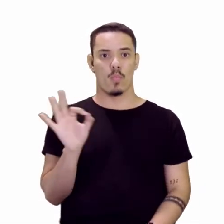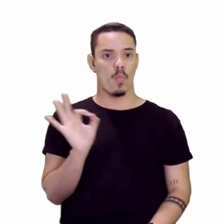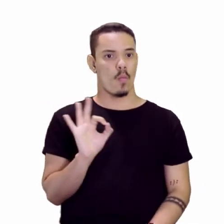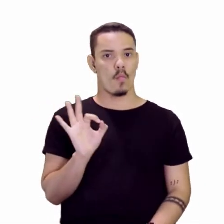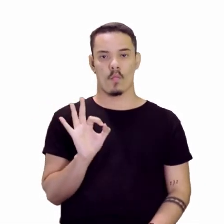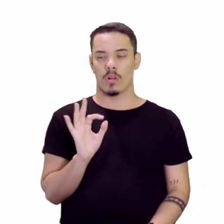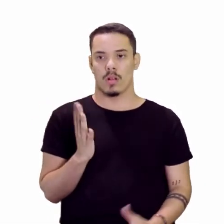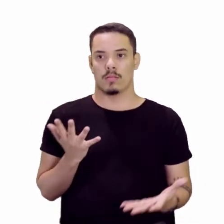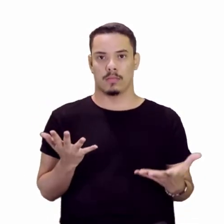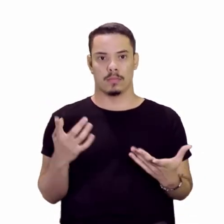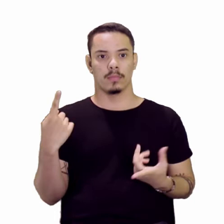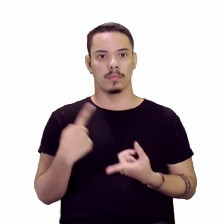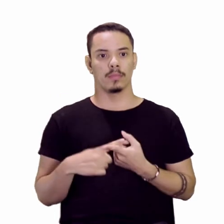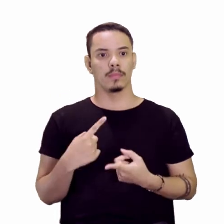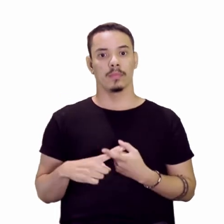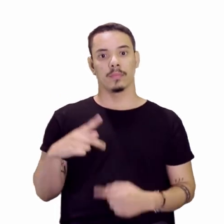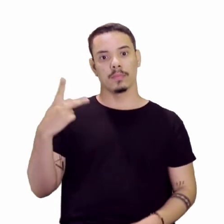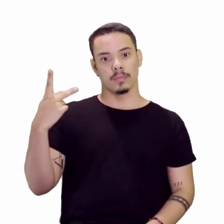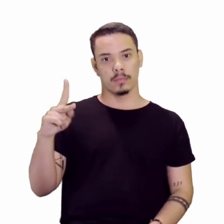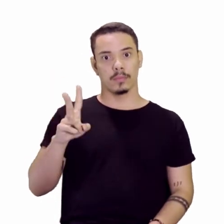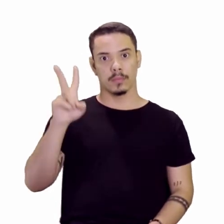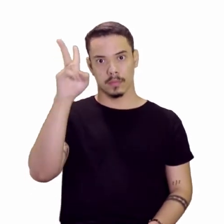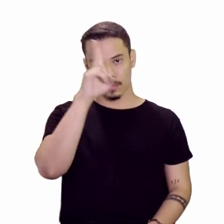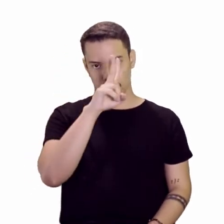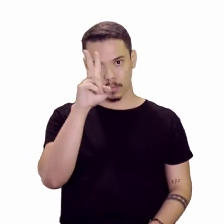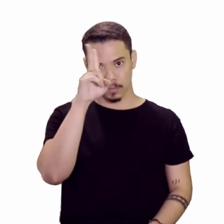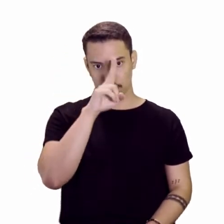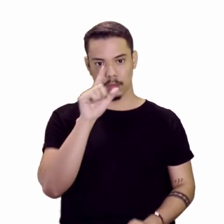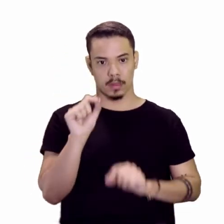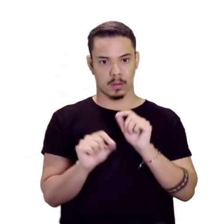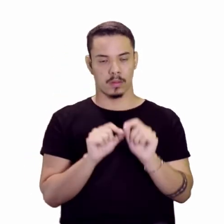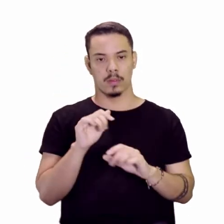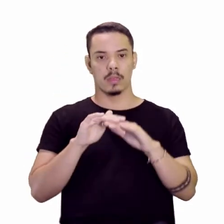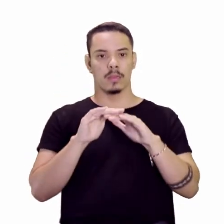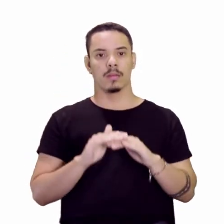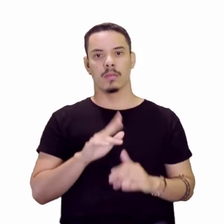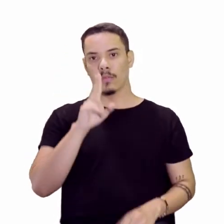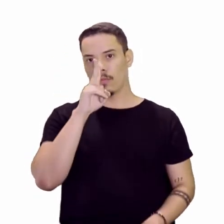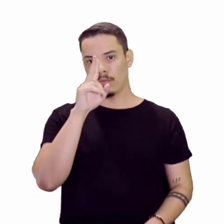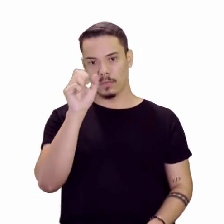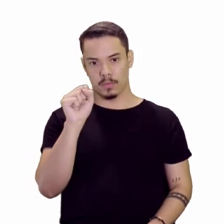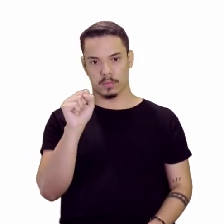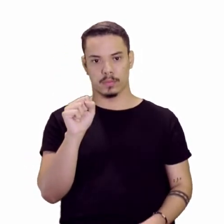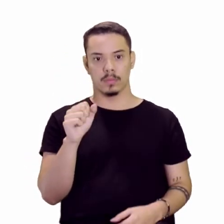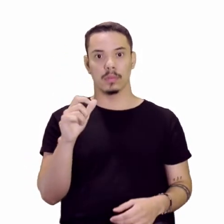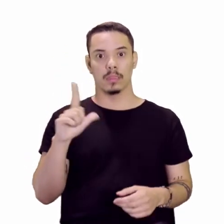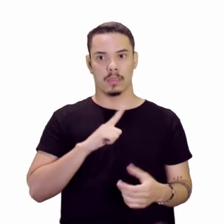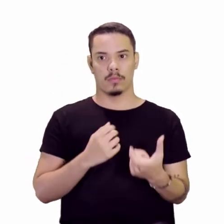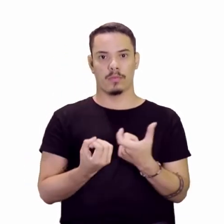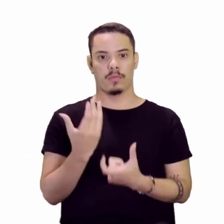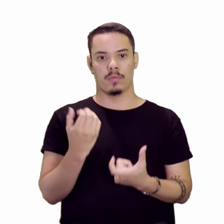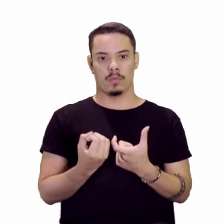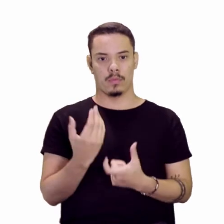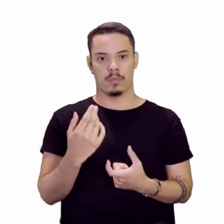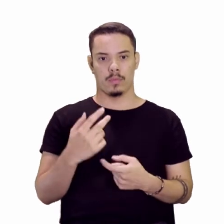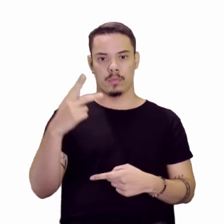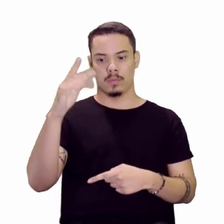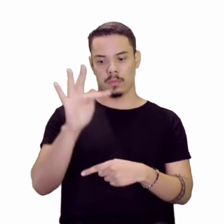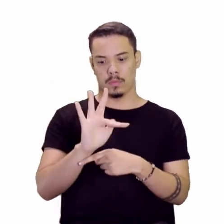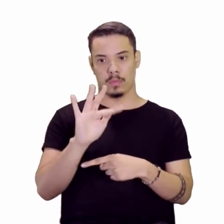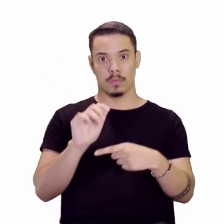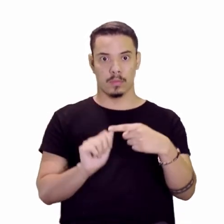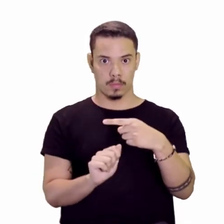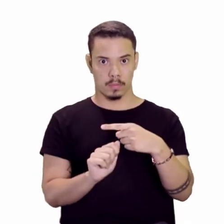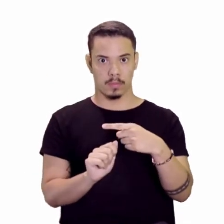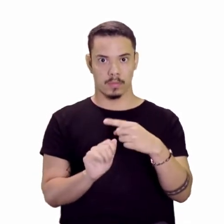aberta, né? Aqui lembrando que a pressão é força sobre área, Isso. ok? A força é dada